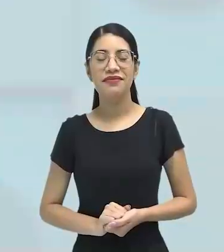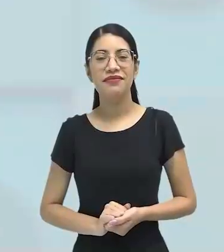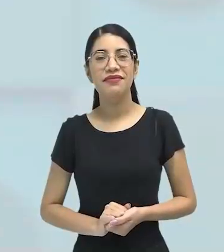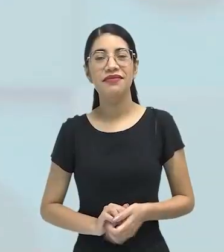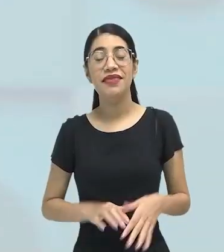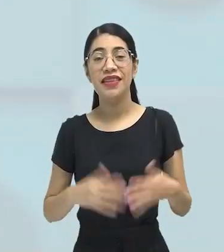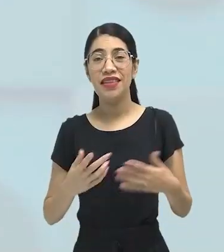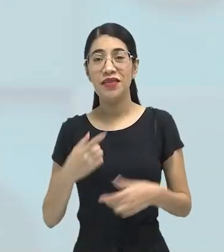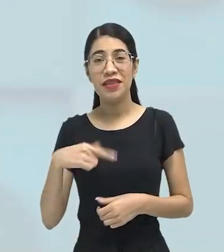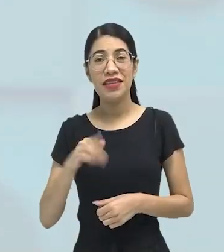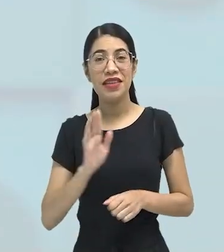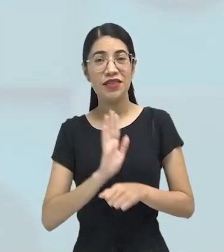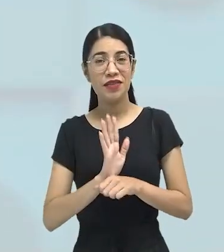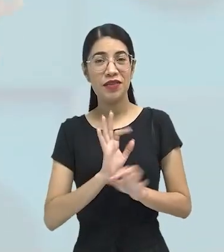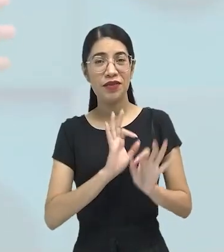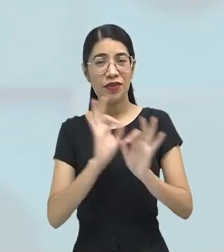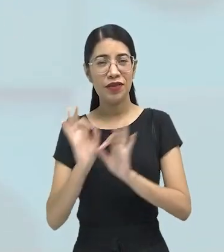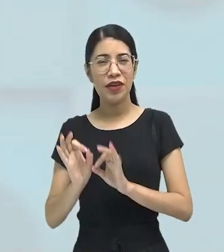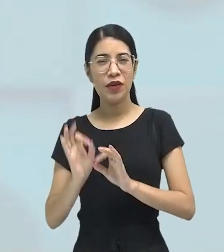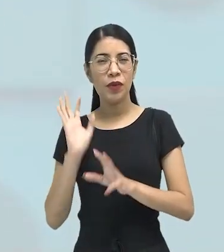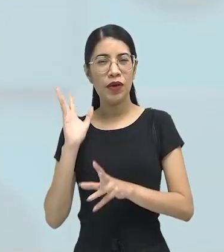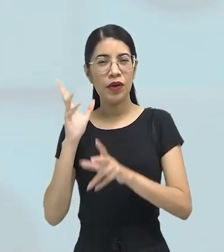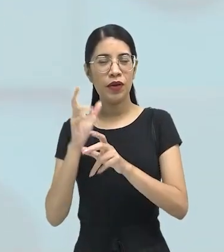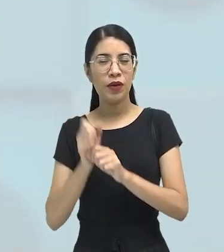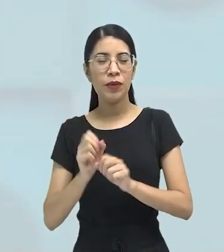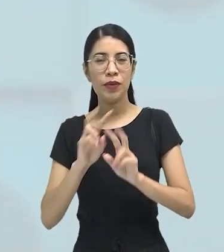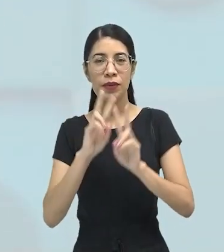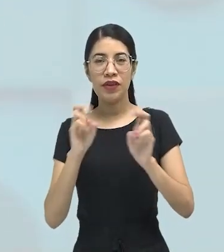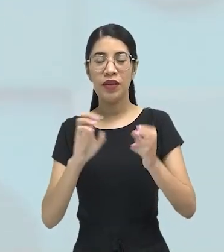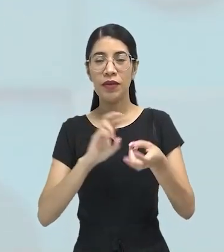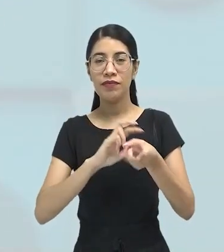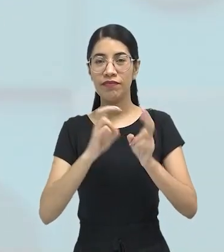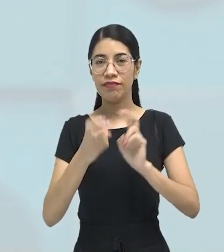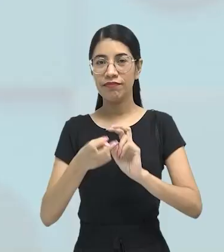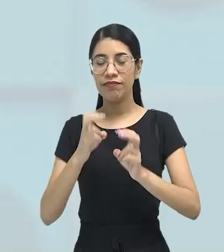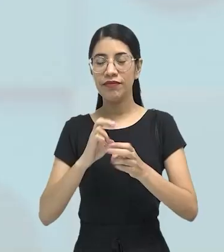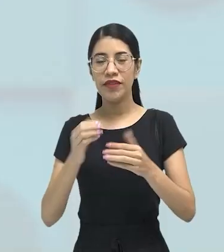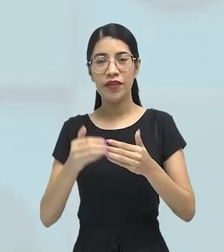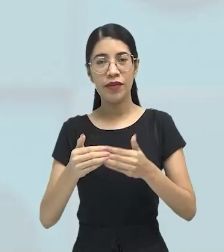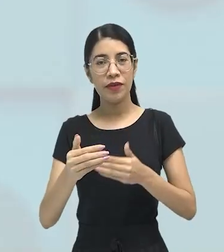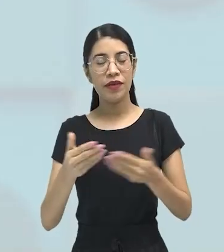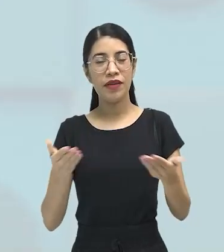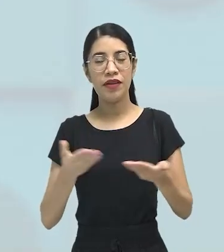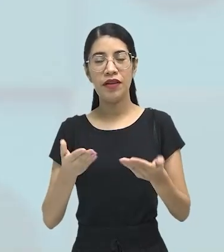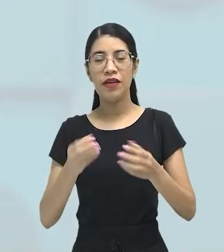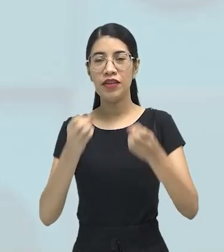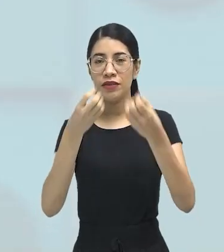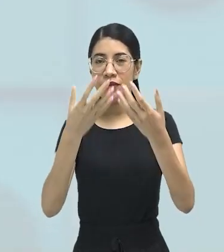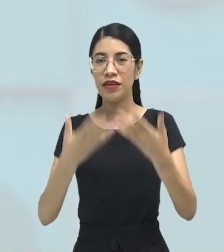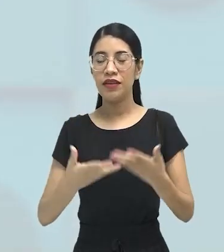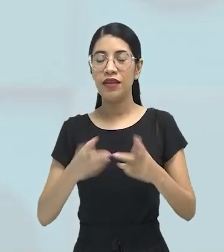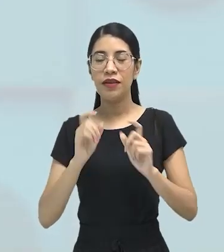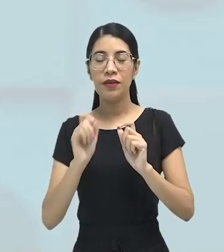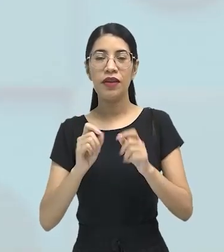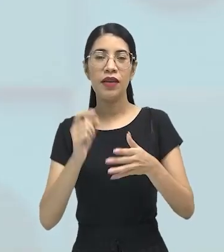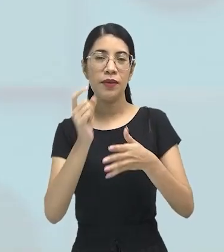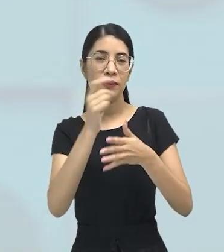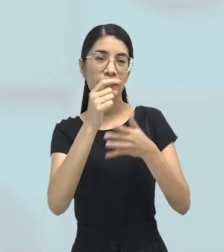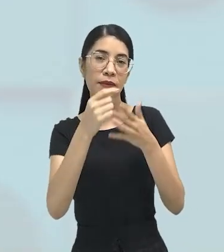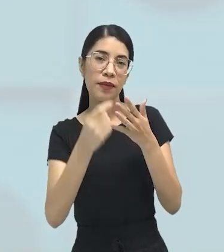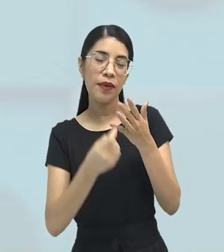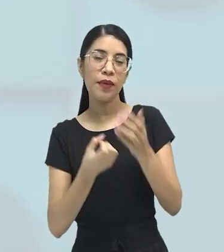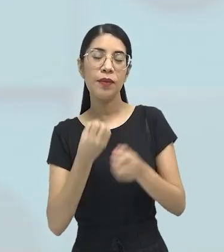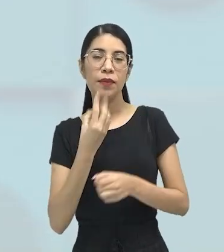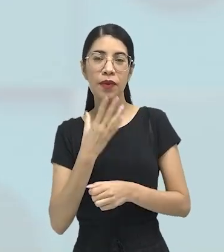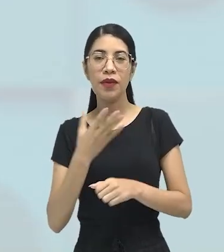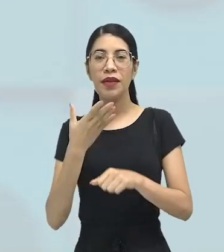Muito bem, então isso foi tudo que nós vimos a respeito da capoeira. Mas vamos prosseguir e falar um pouquinho dos benefícios